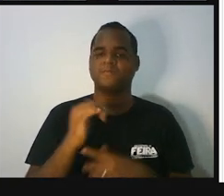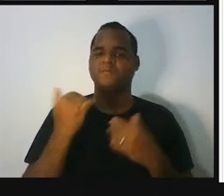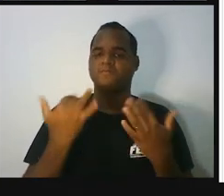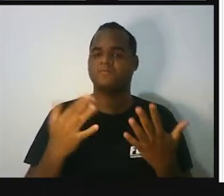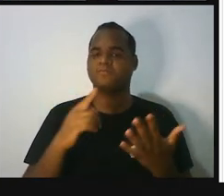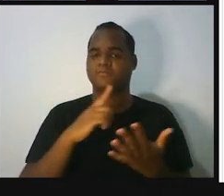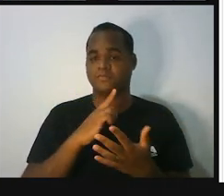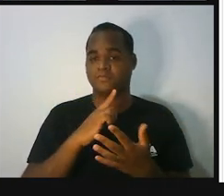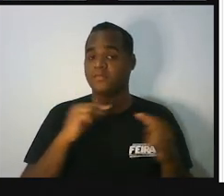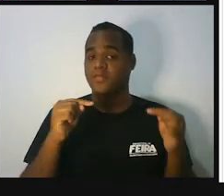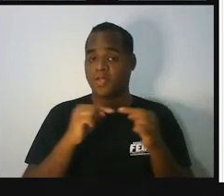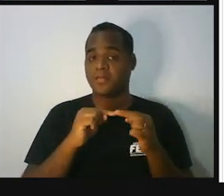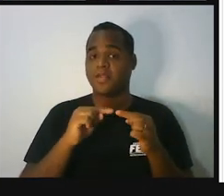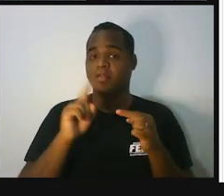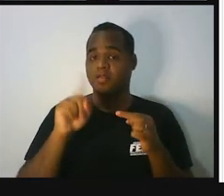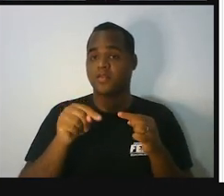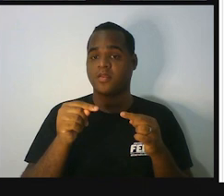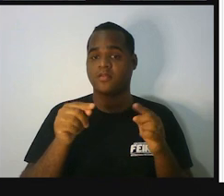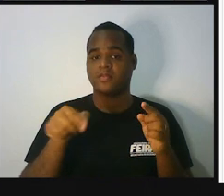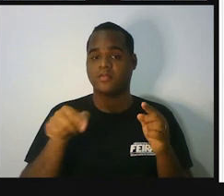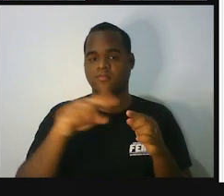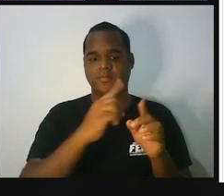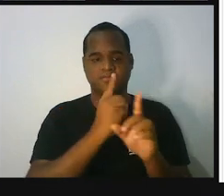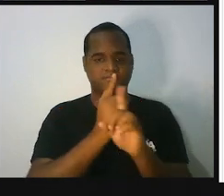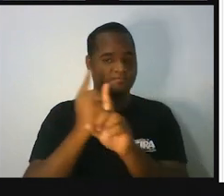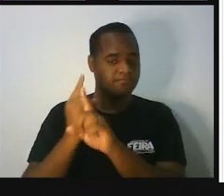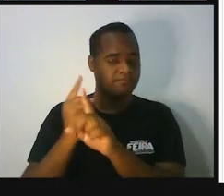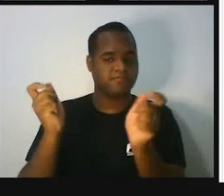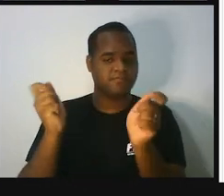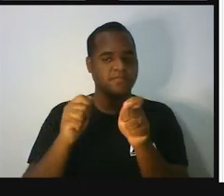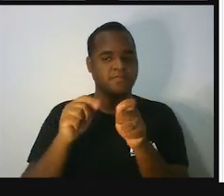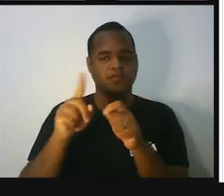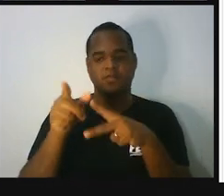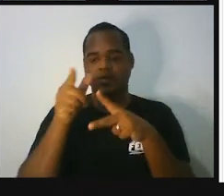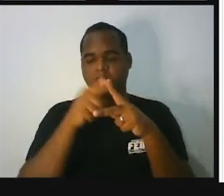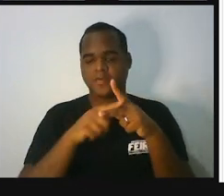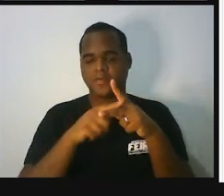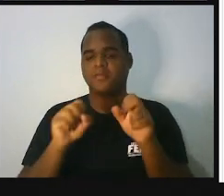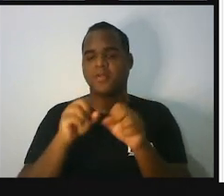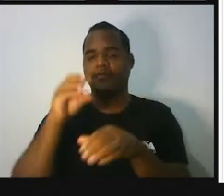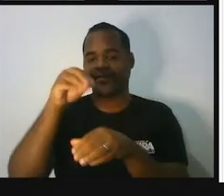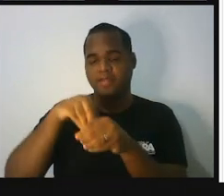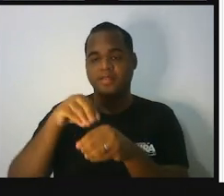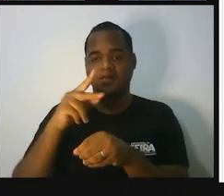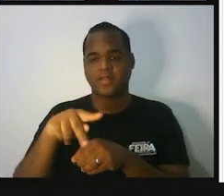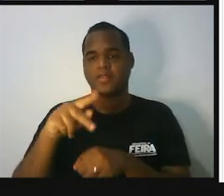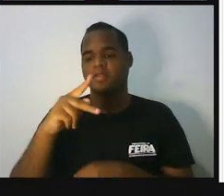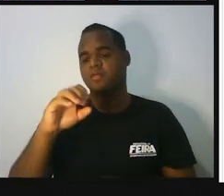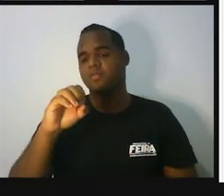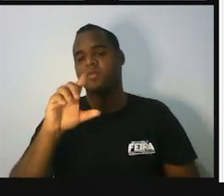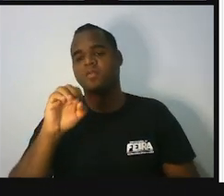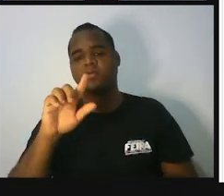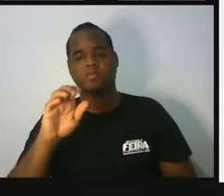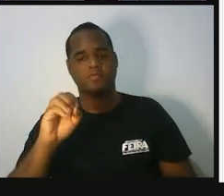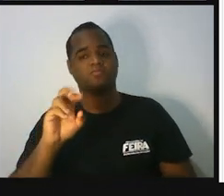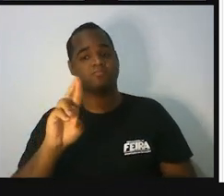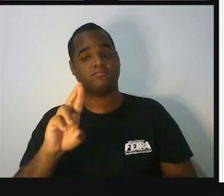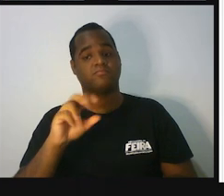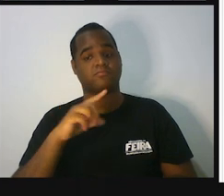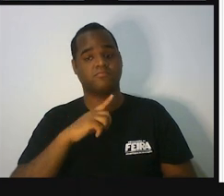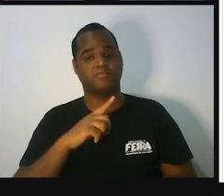Então, essa é a forma da gente encontrar os ângulos internos de um polígono regular